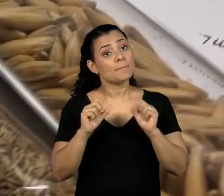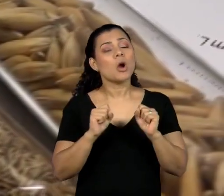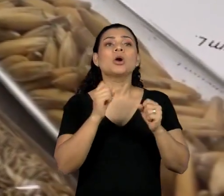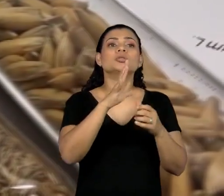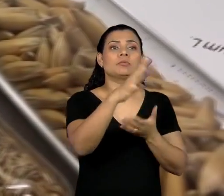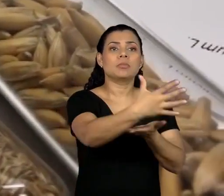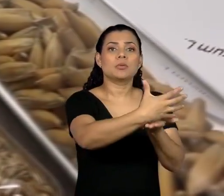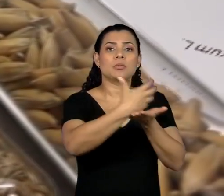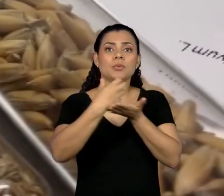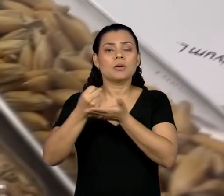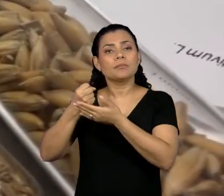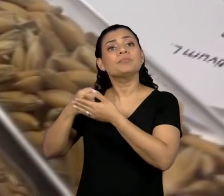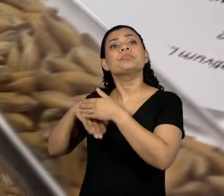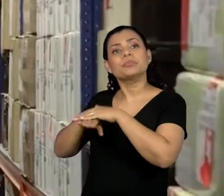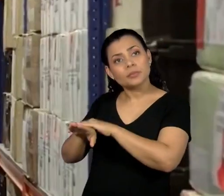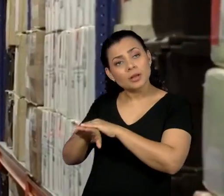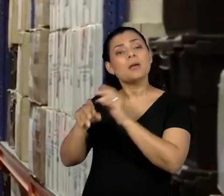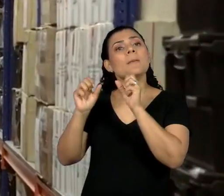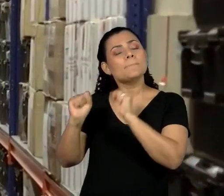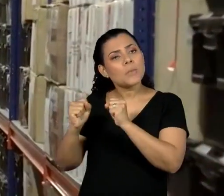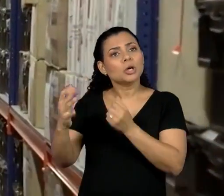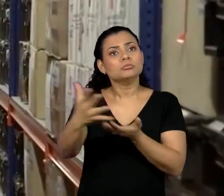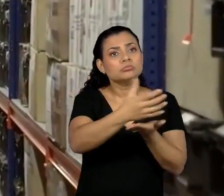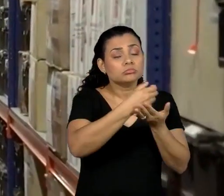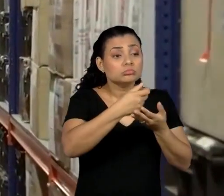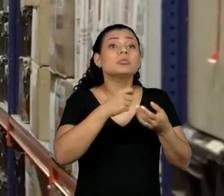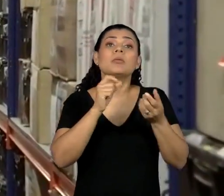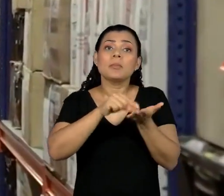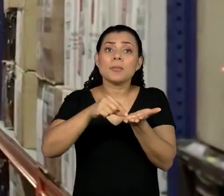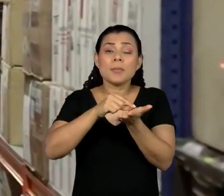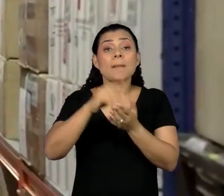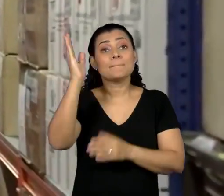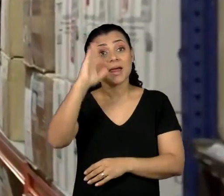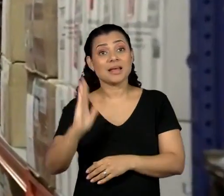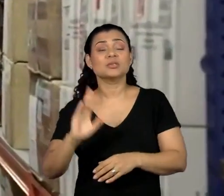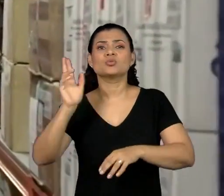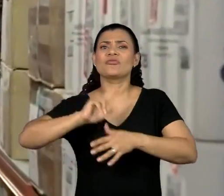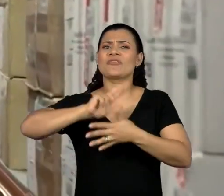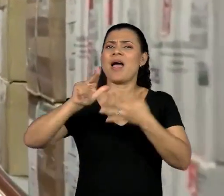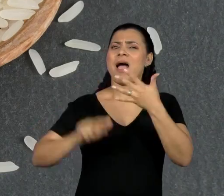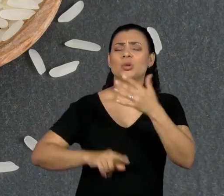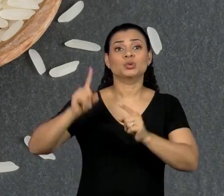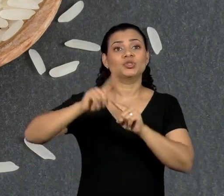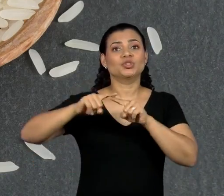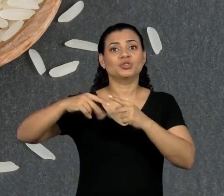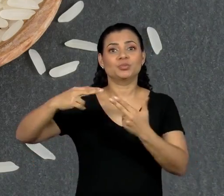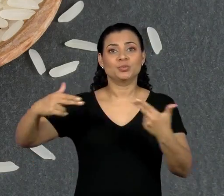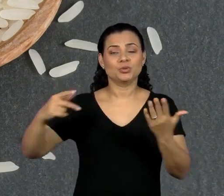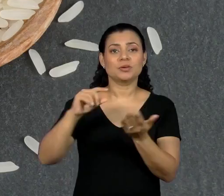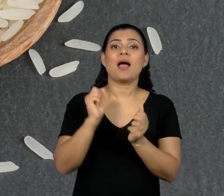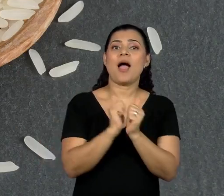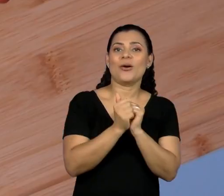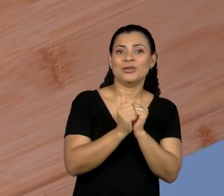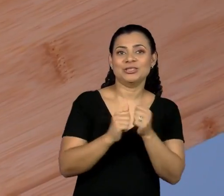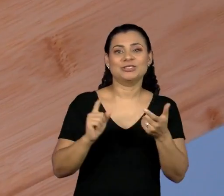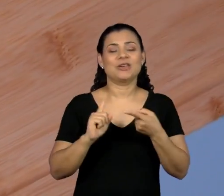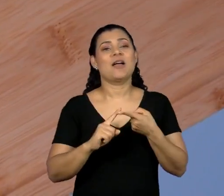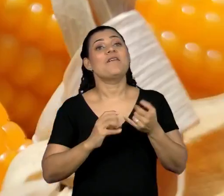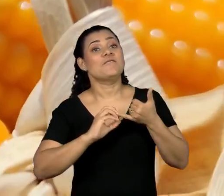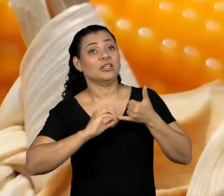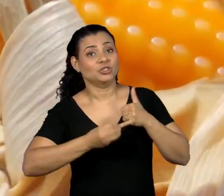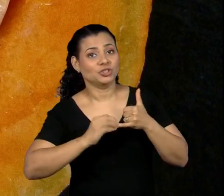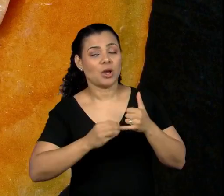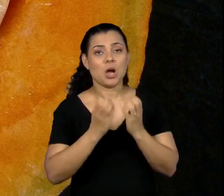retirá-las se houver necessidade. O Brasil já mandou amostras de diversas variedades, entre elas arroz,